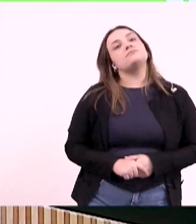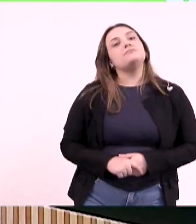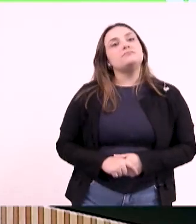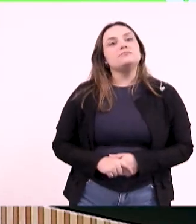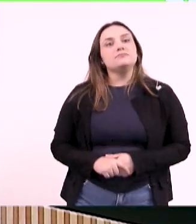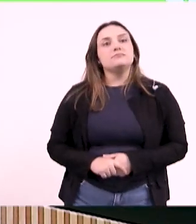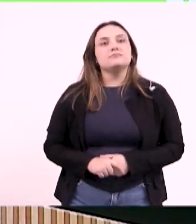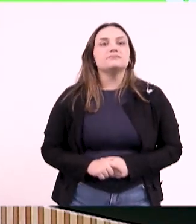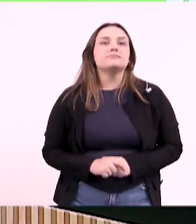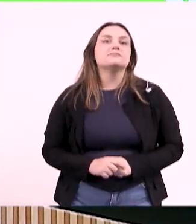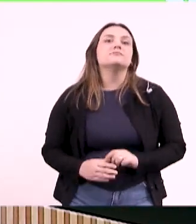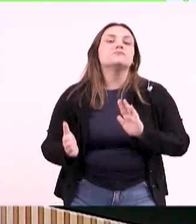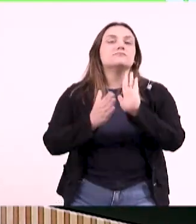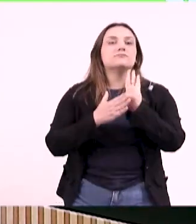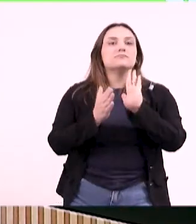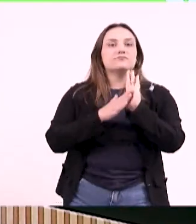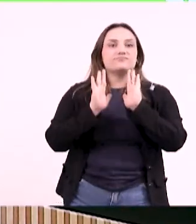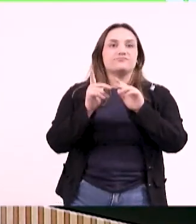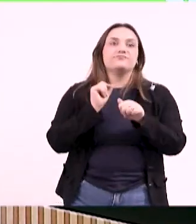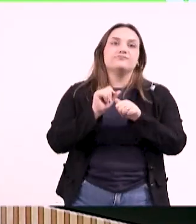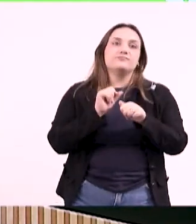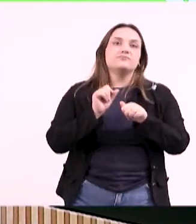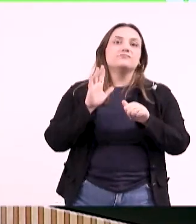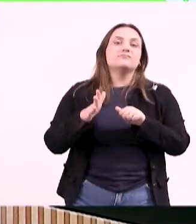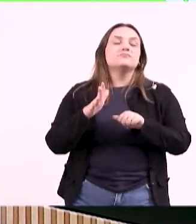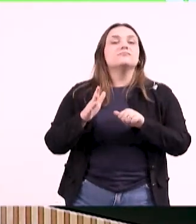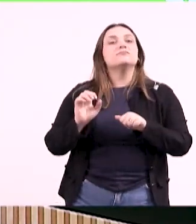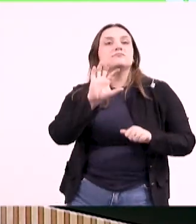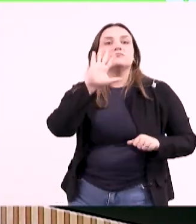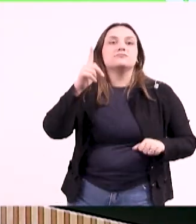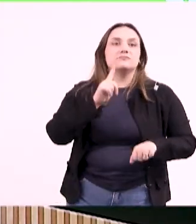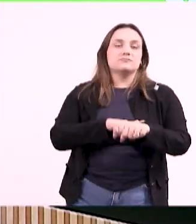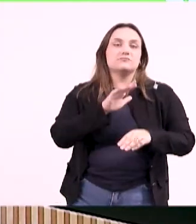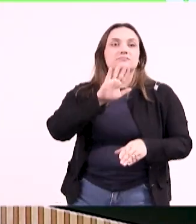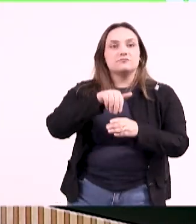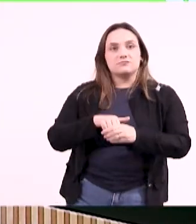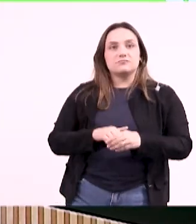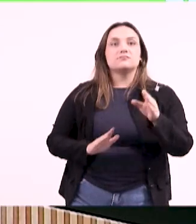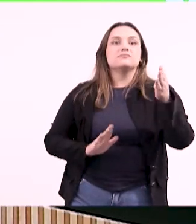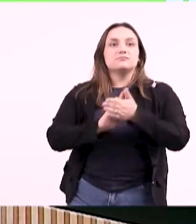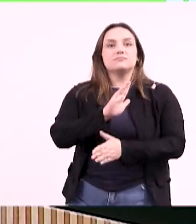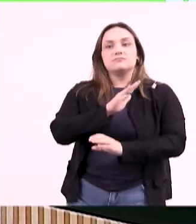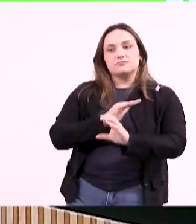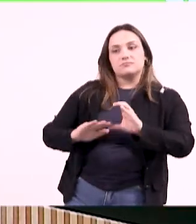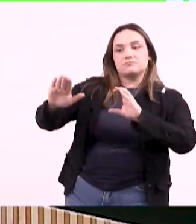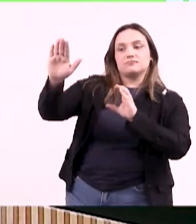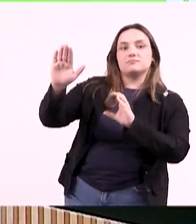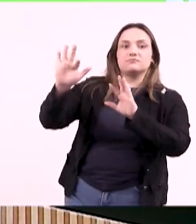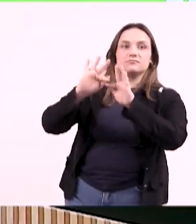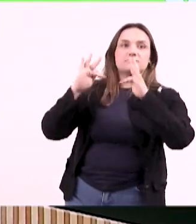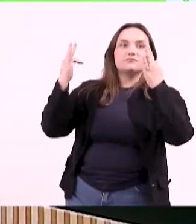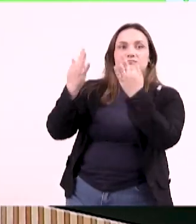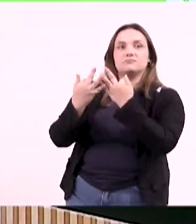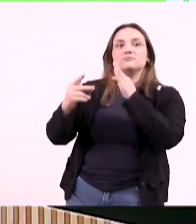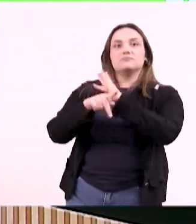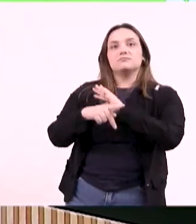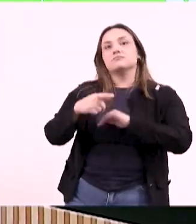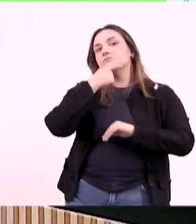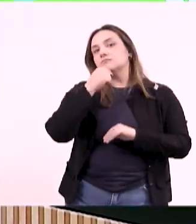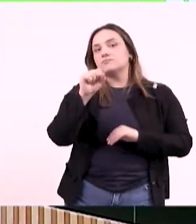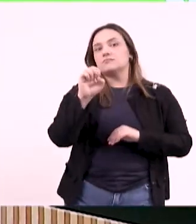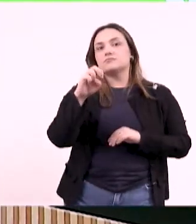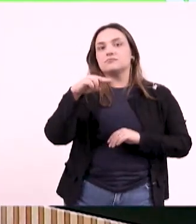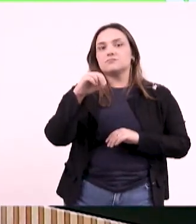Bom, a proposição foi feita, já foi incluída na ordem do dia de hoje, como eu disse, aprovada e será encaminhada aos familiares de senhor Abravanel, o